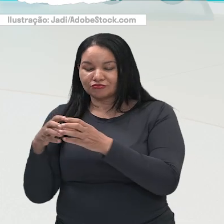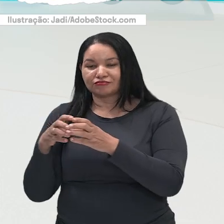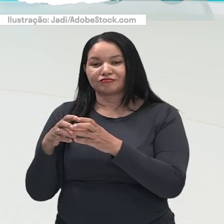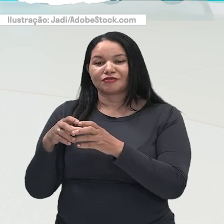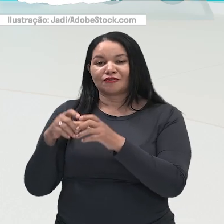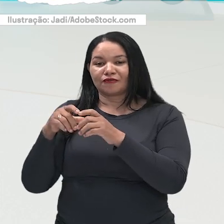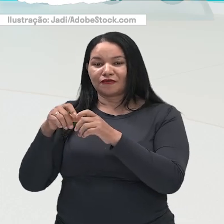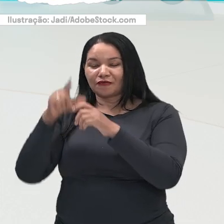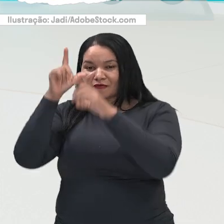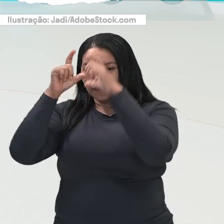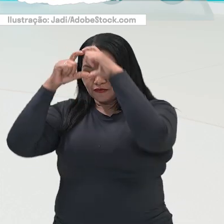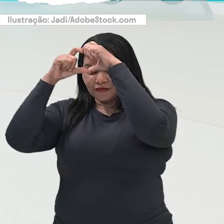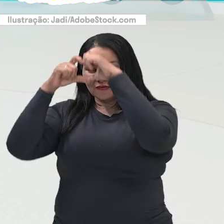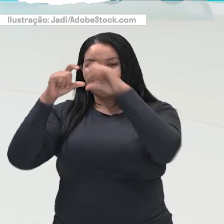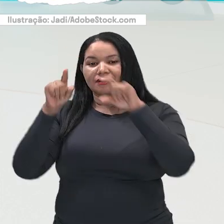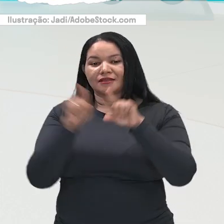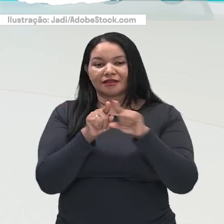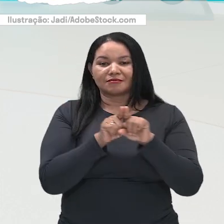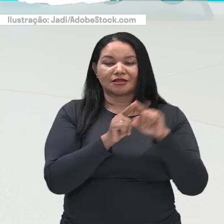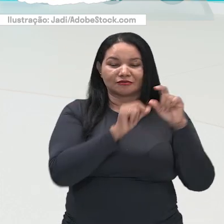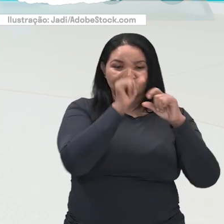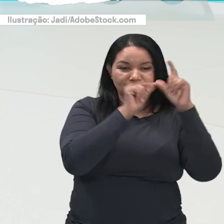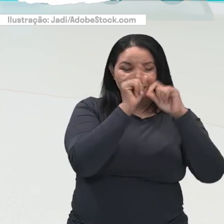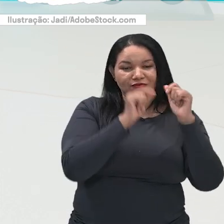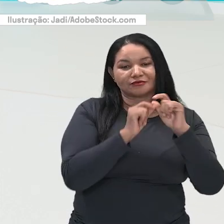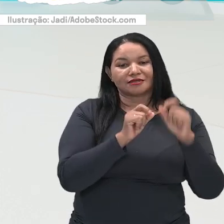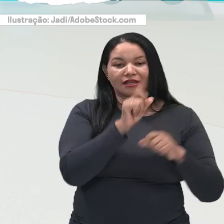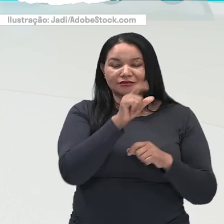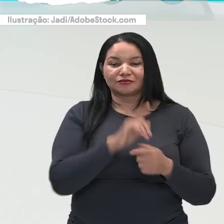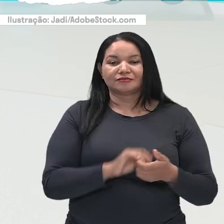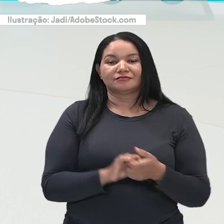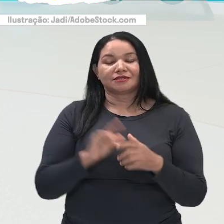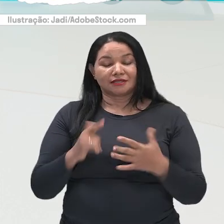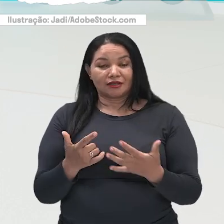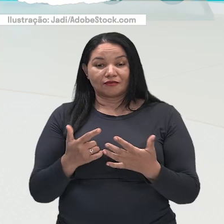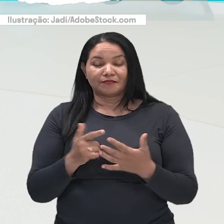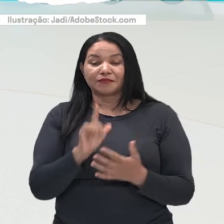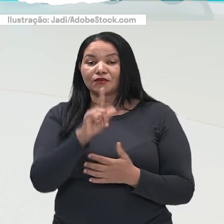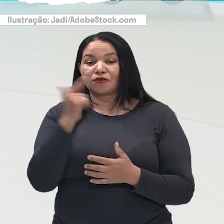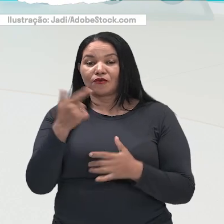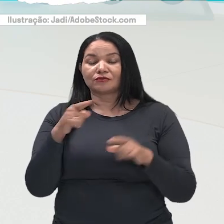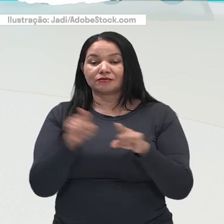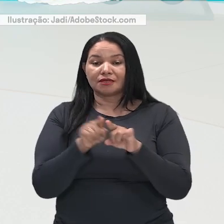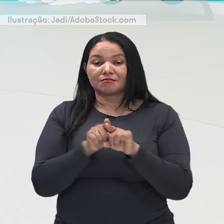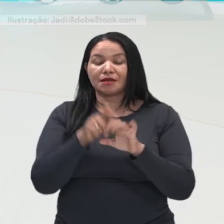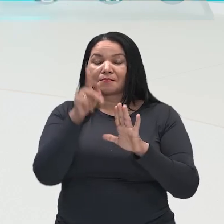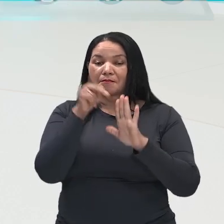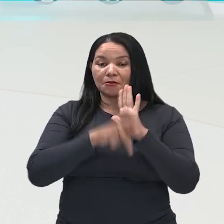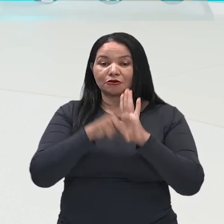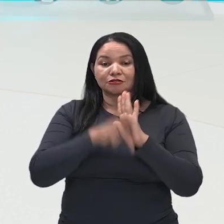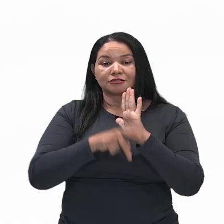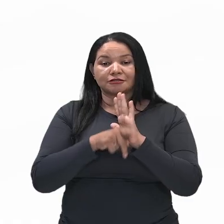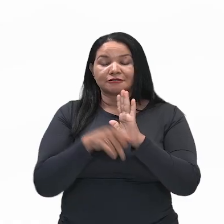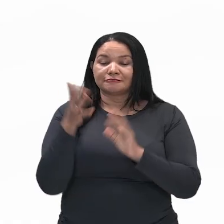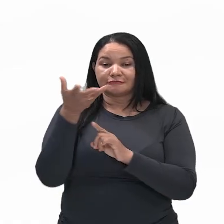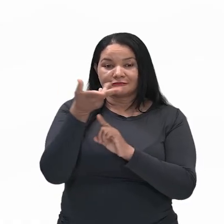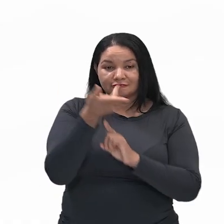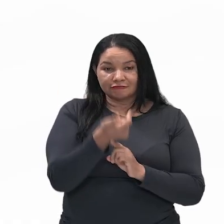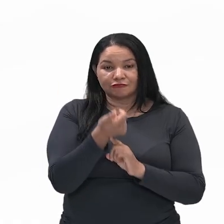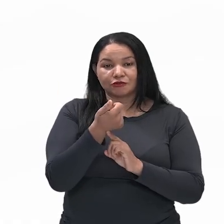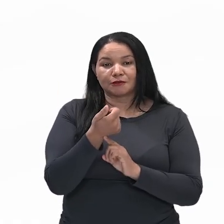Garantido e o Caprichoso, certo? Aí, passando disso, nós temos o quê? Projetos de arte